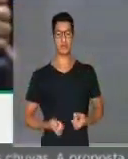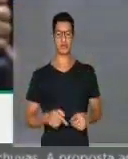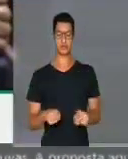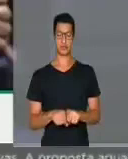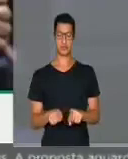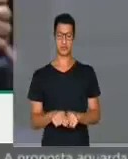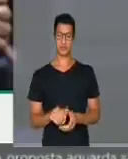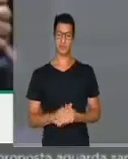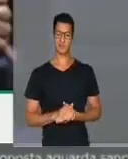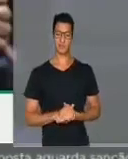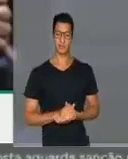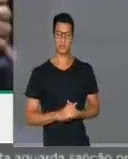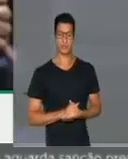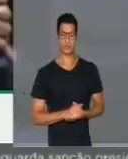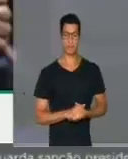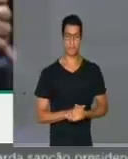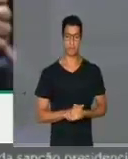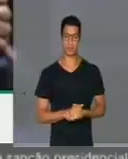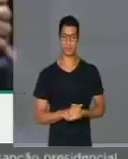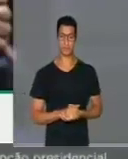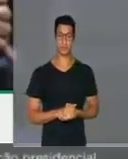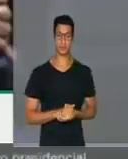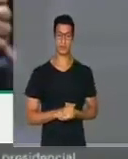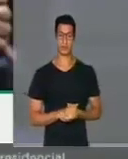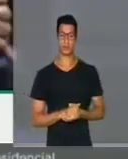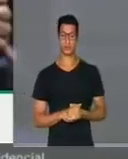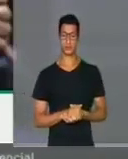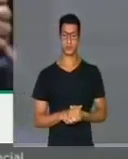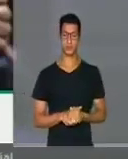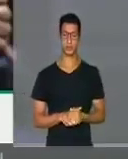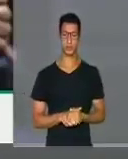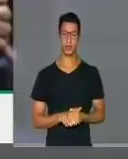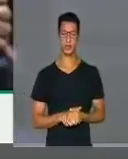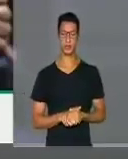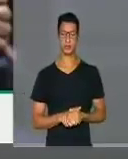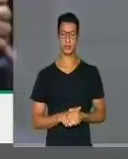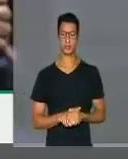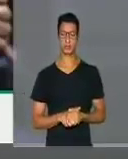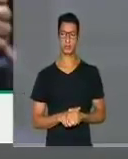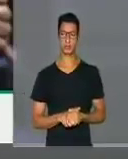aceitável. Presidente, eu tenho